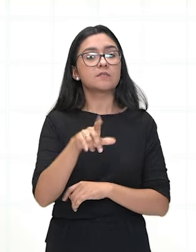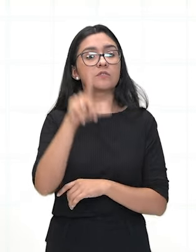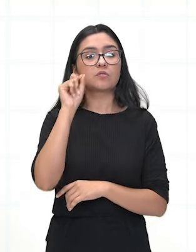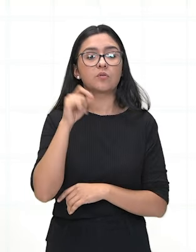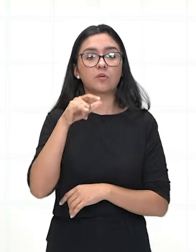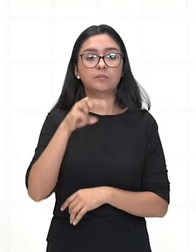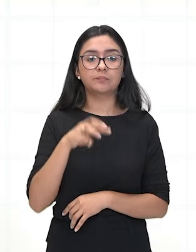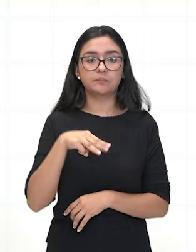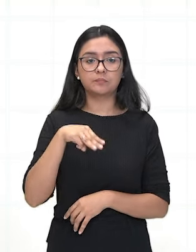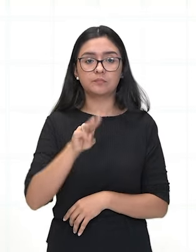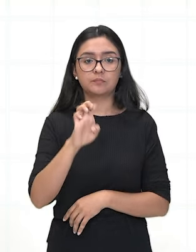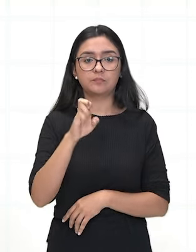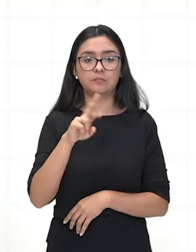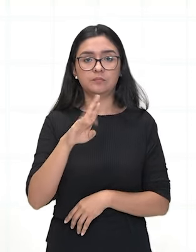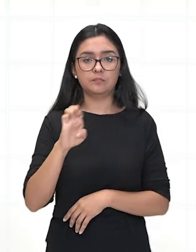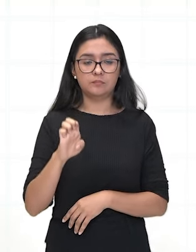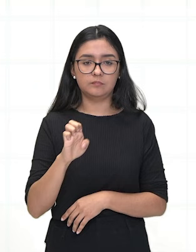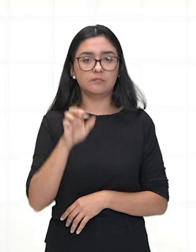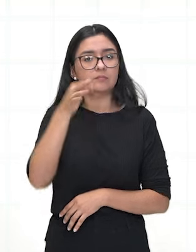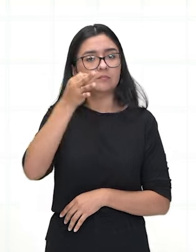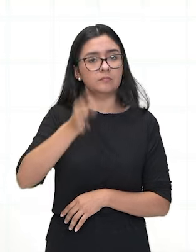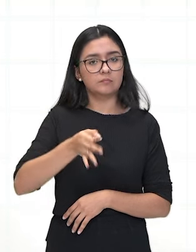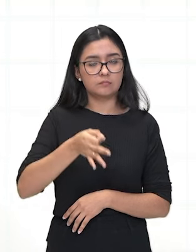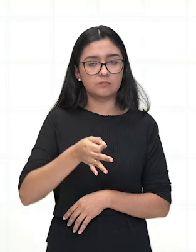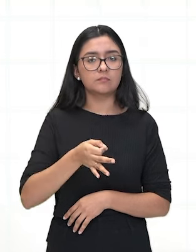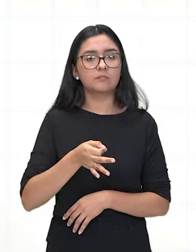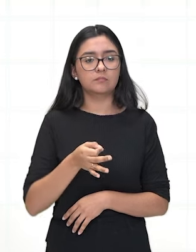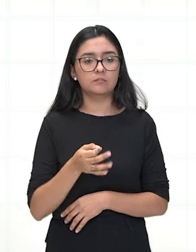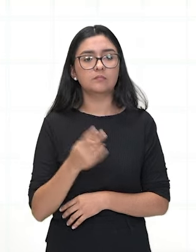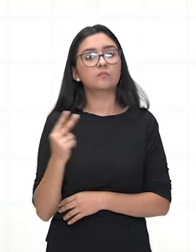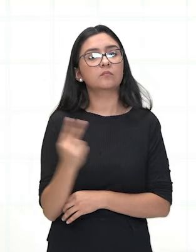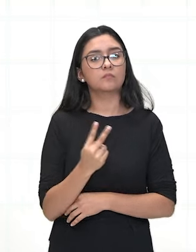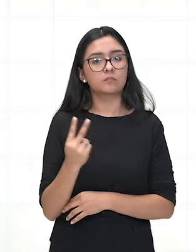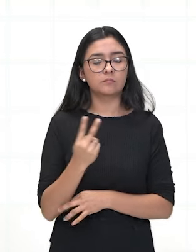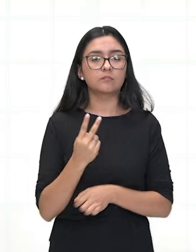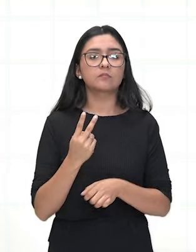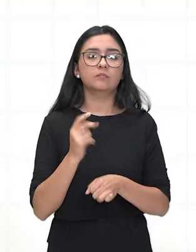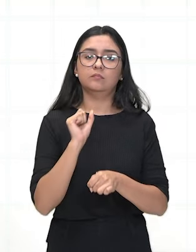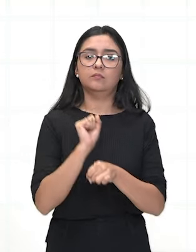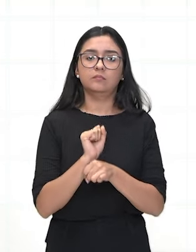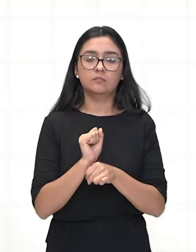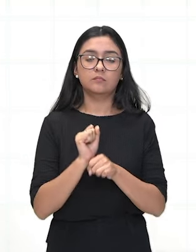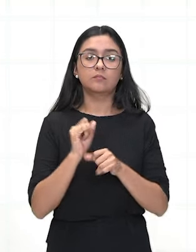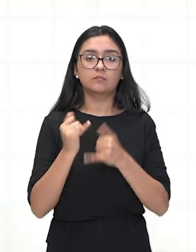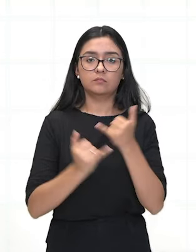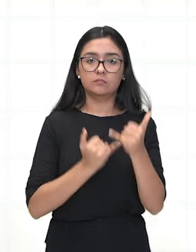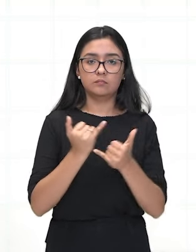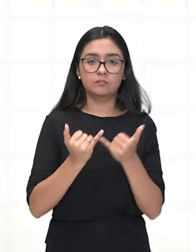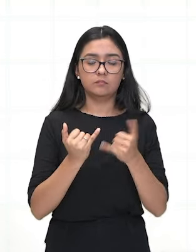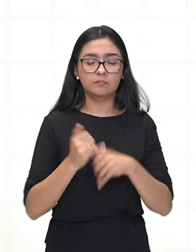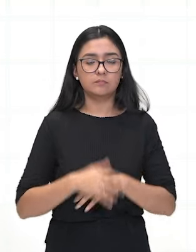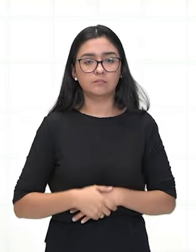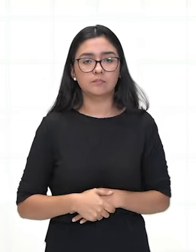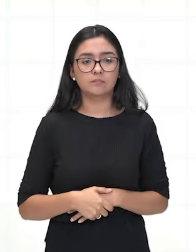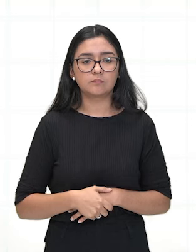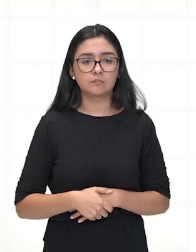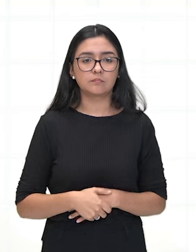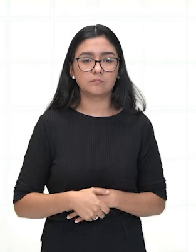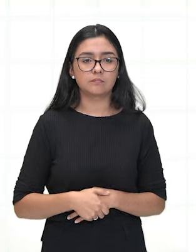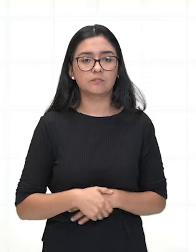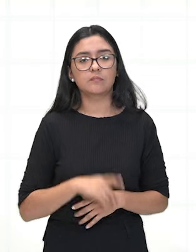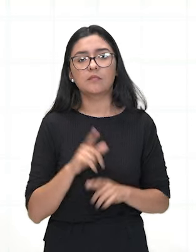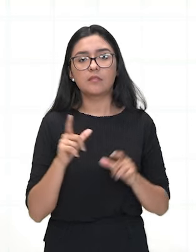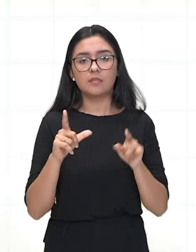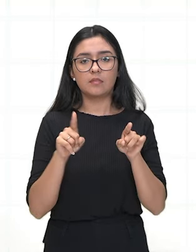acertou they were eles estavam OK agora o meu verbo já tá aqui que é